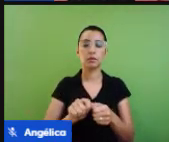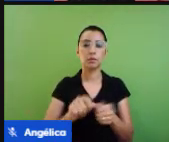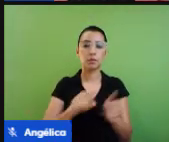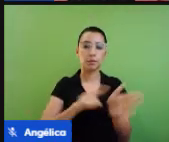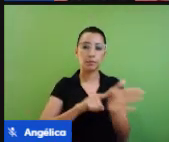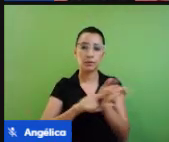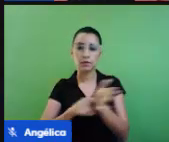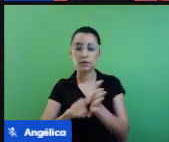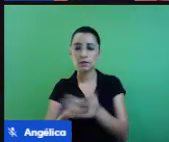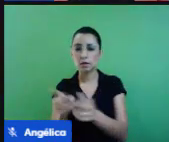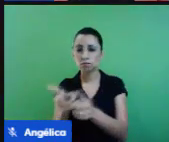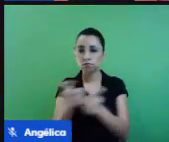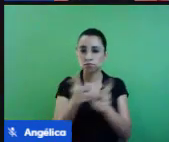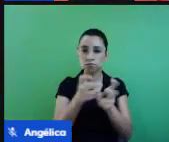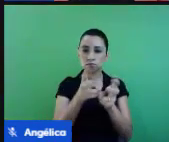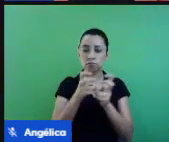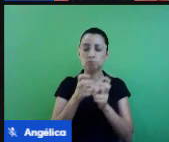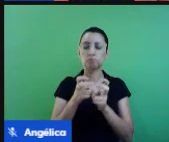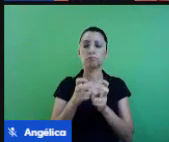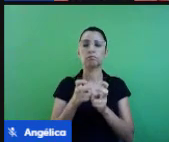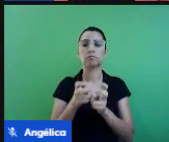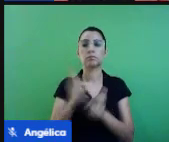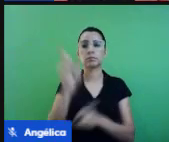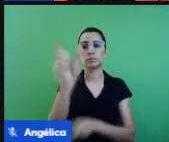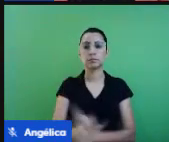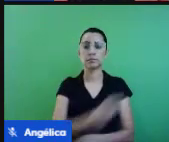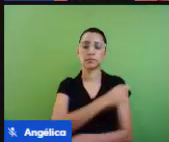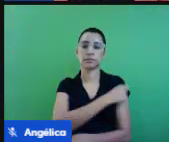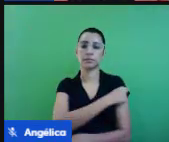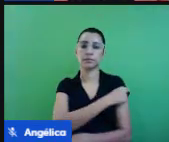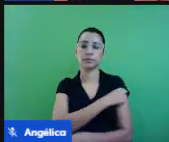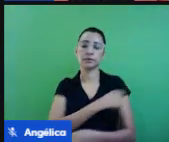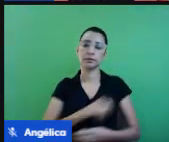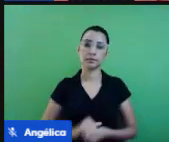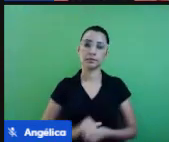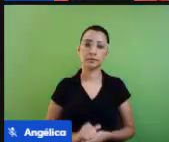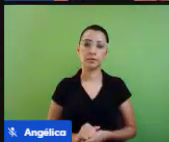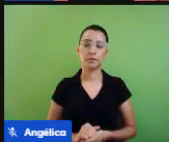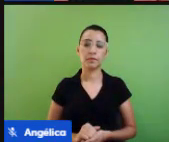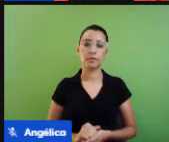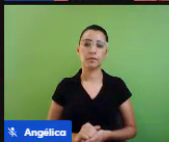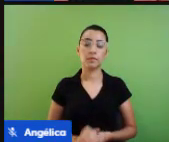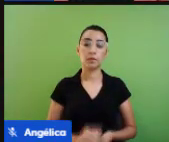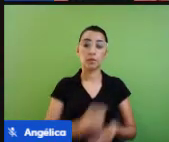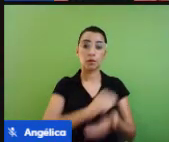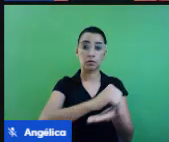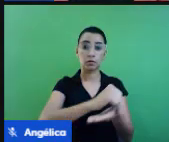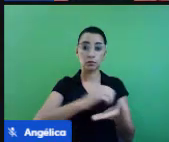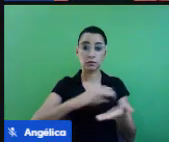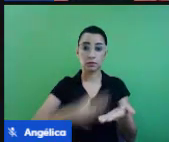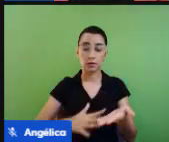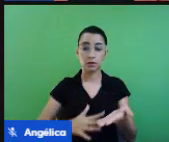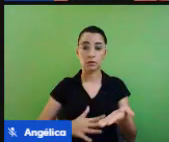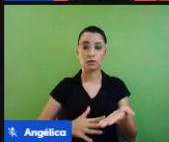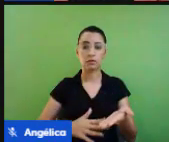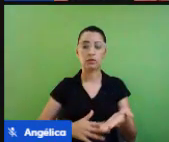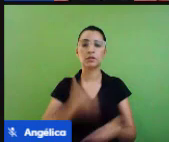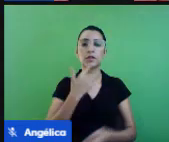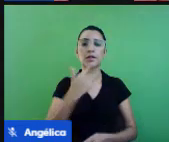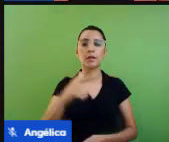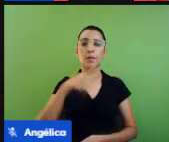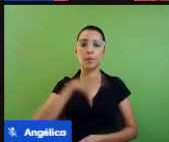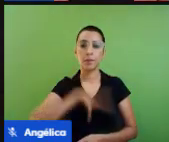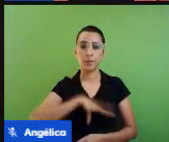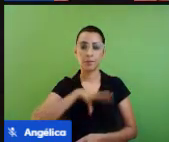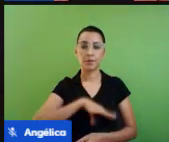já explanei aqui com vocês. Depois que ela desenvolveu a atividade de língua portuguesa, na